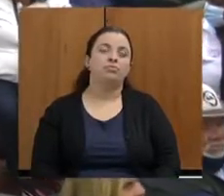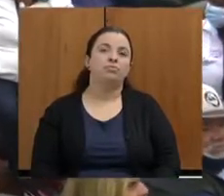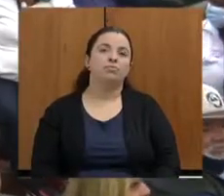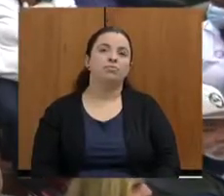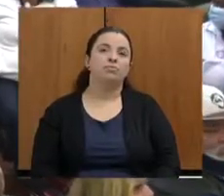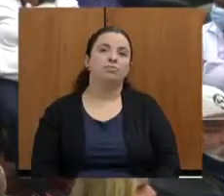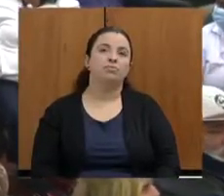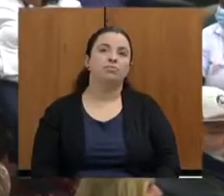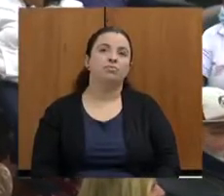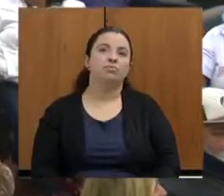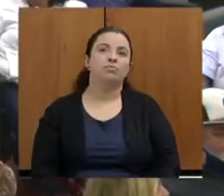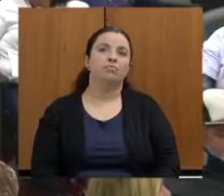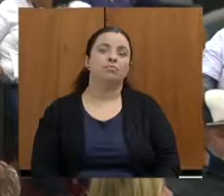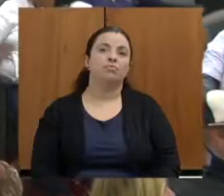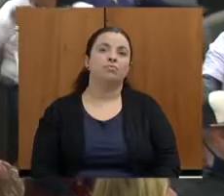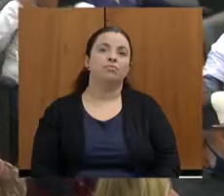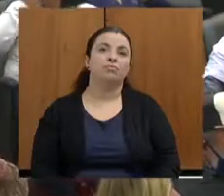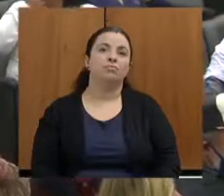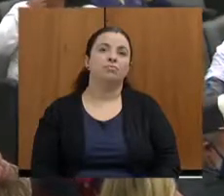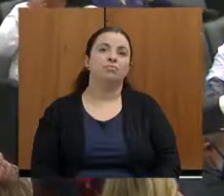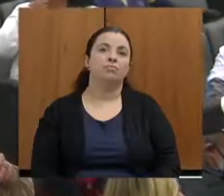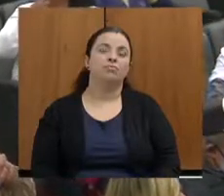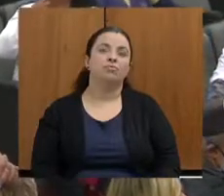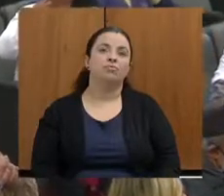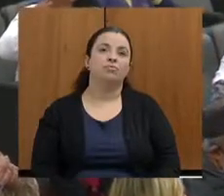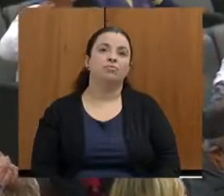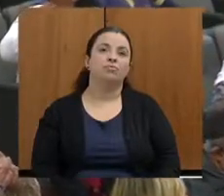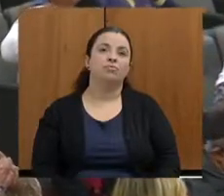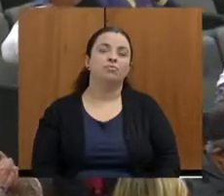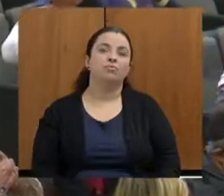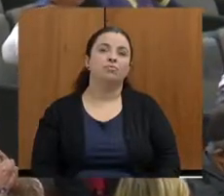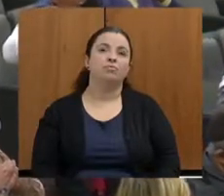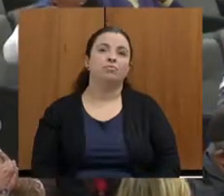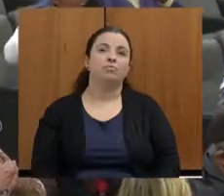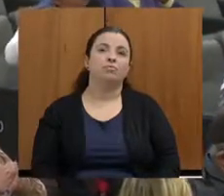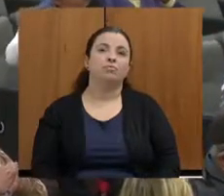E aí G1